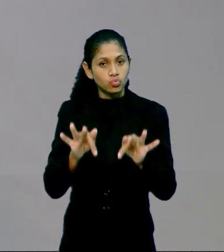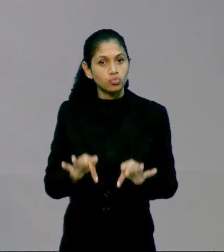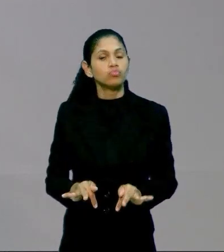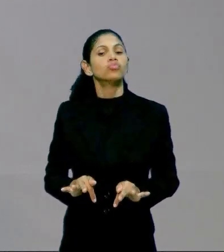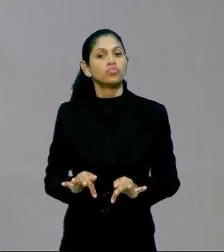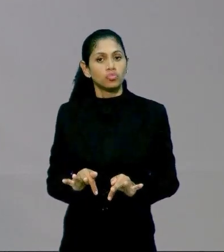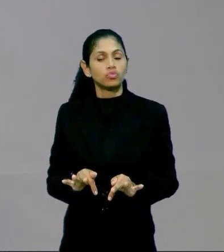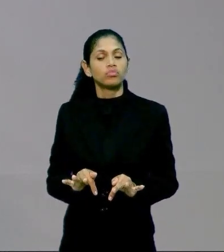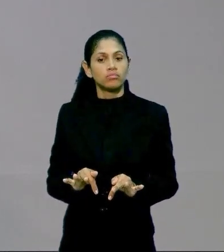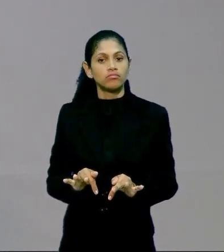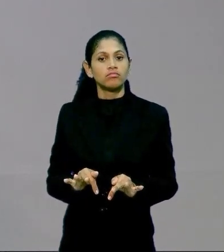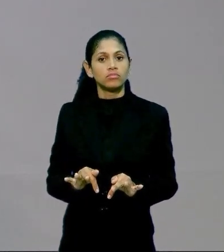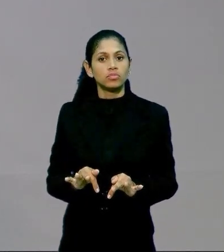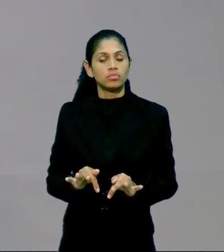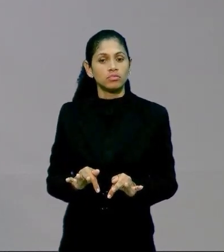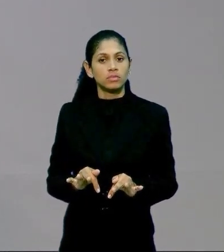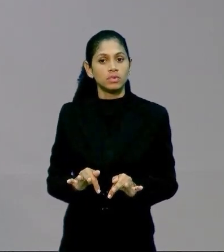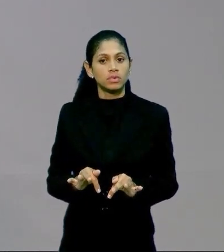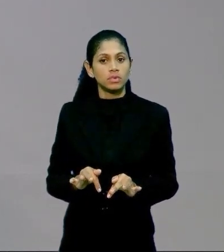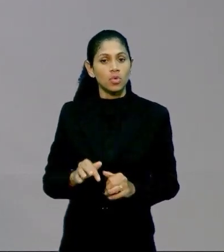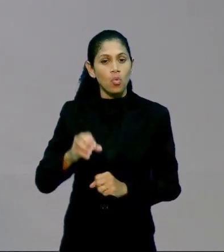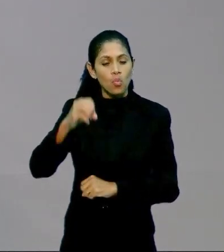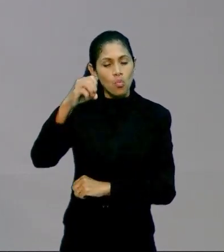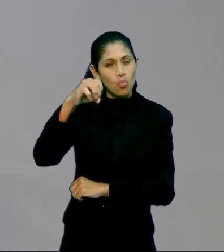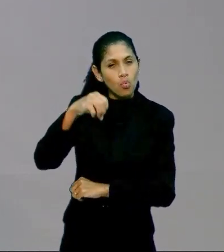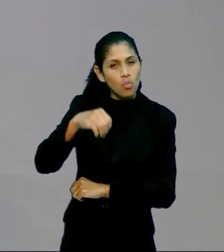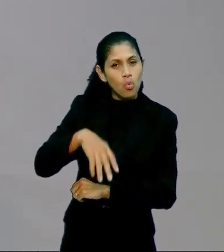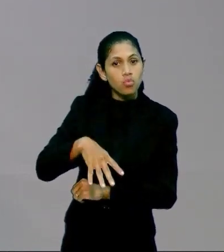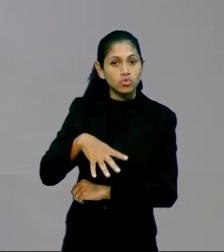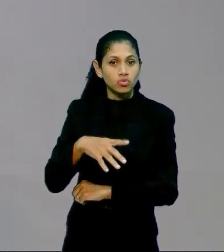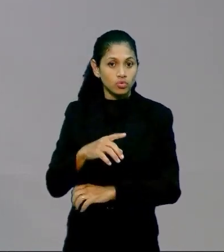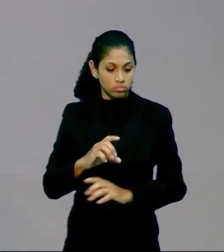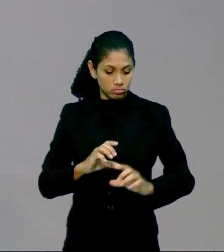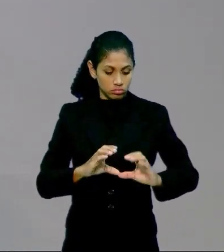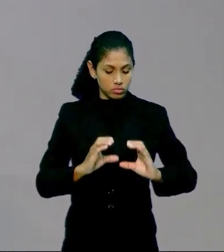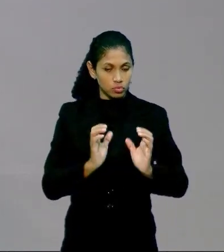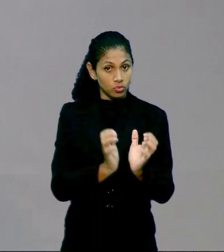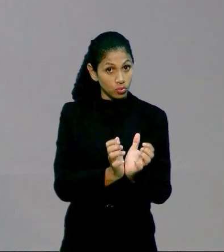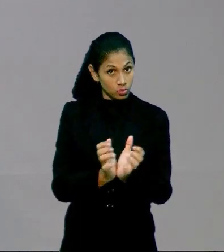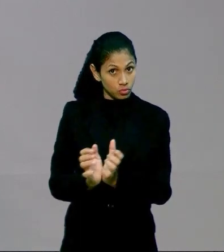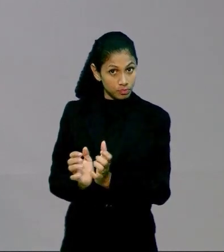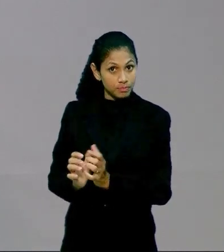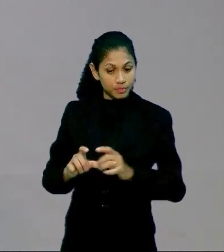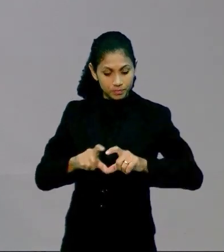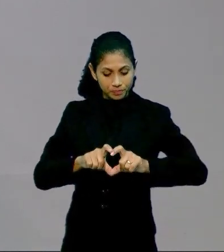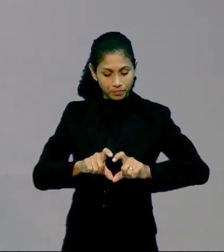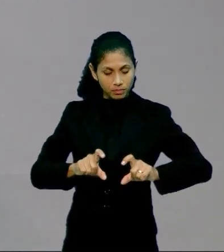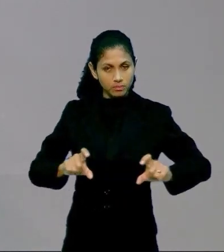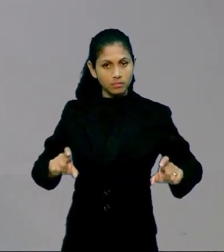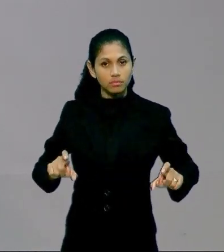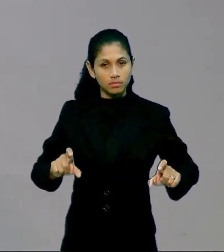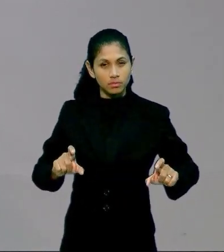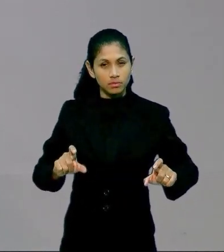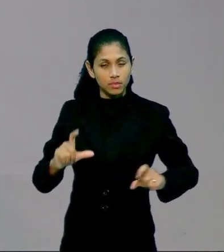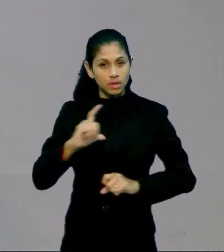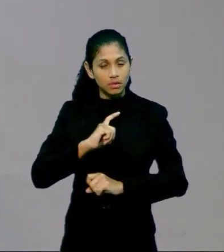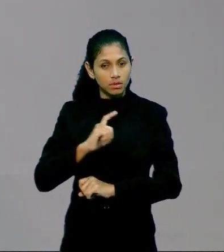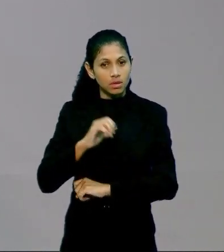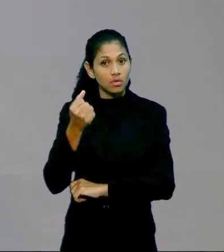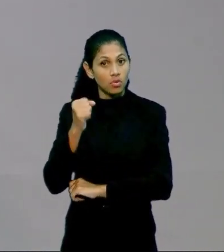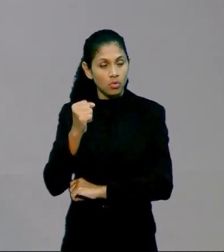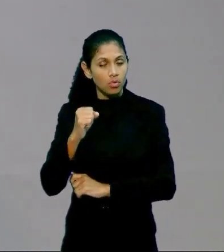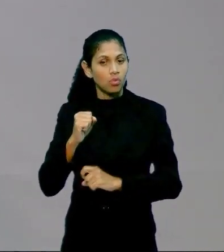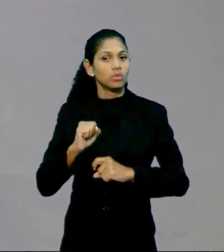nobres. Eles, com exceção do hélio, vão possuir 8 elétrons na sua camada de valência,